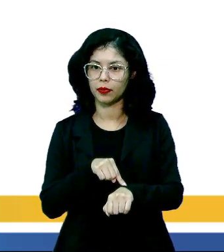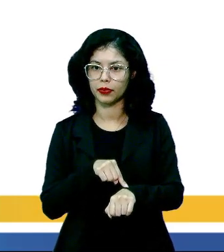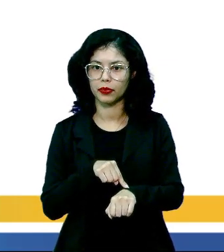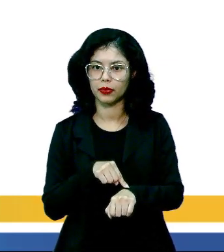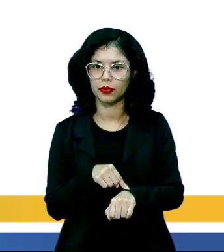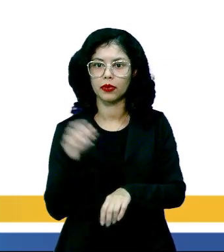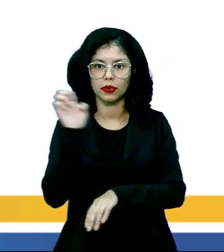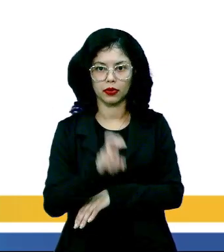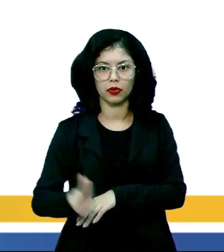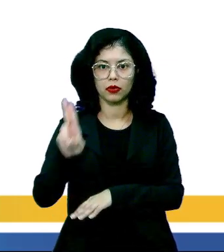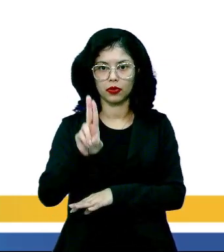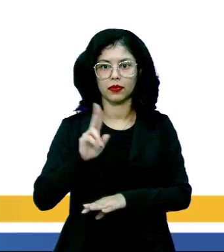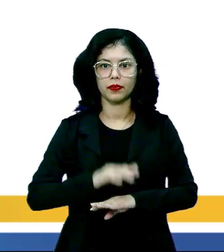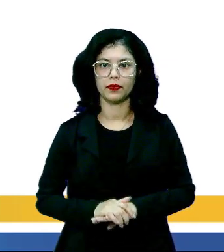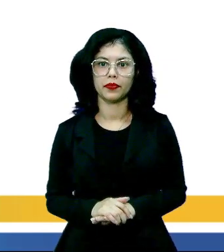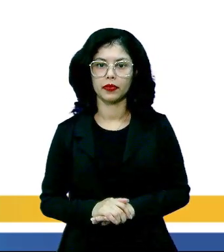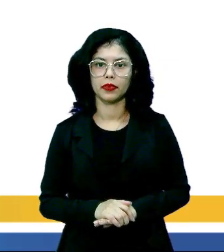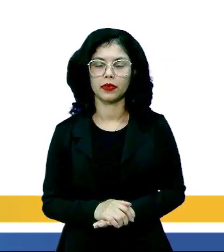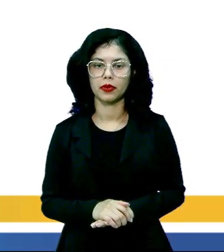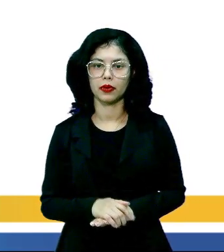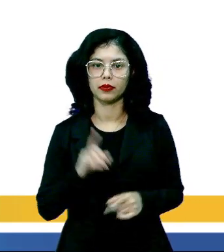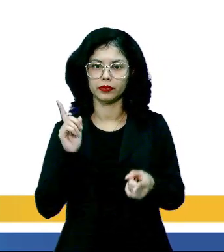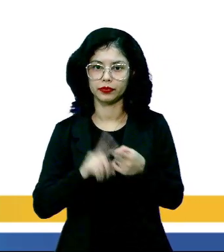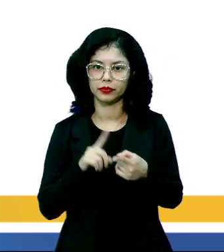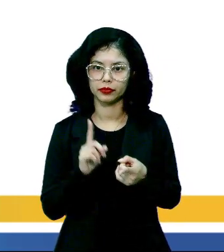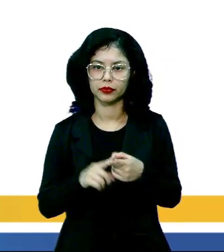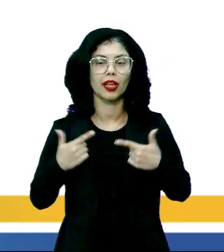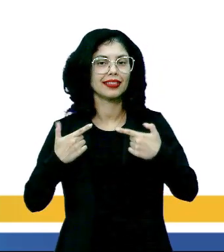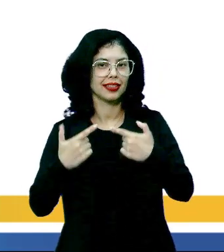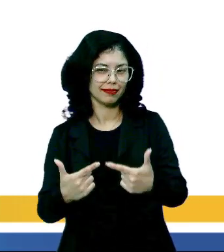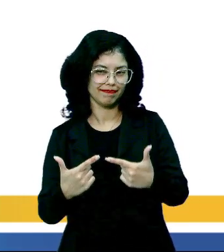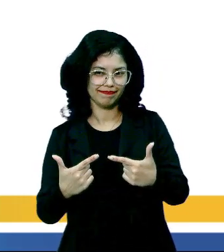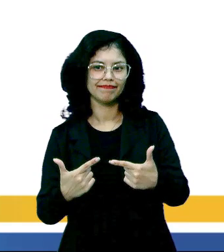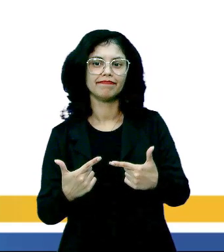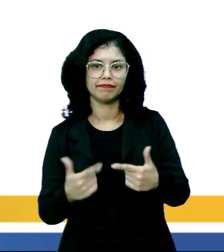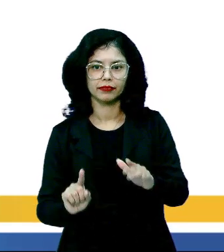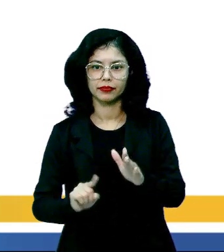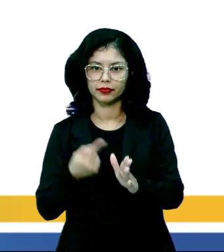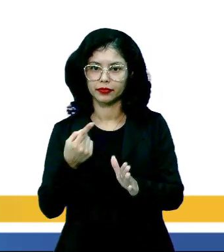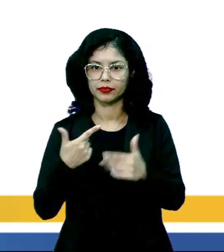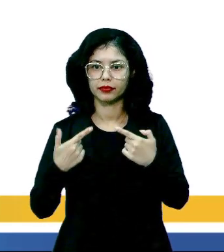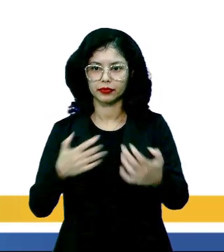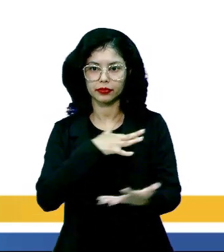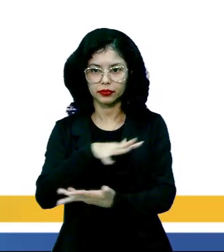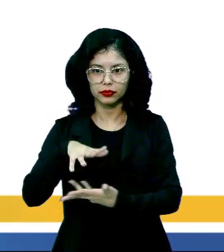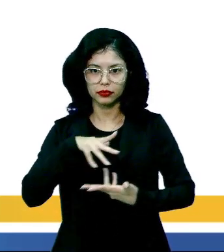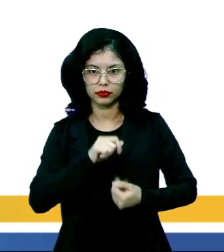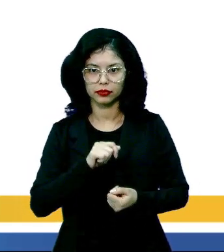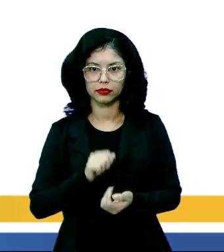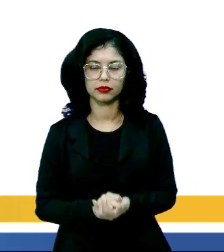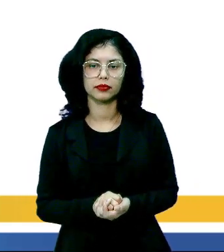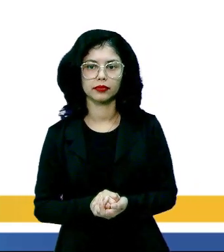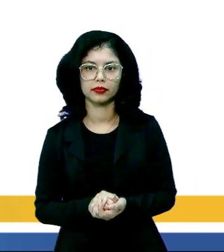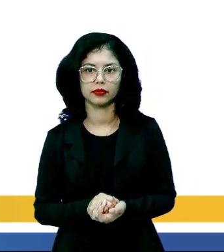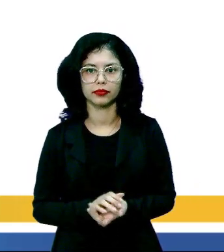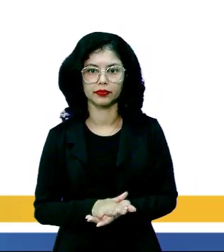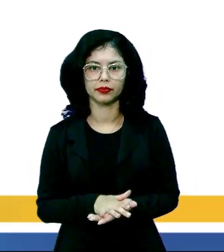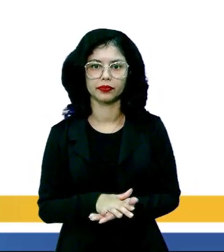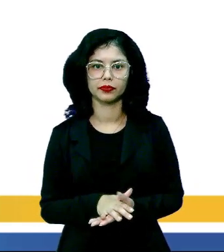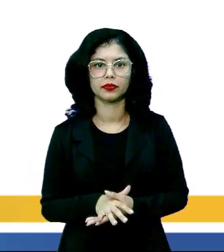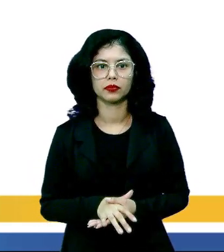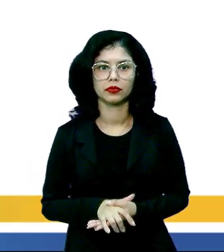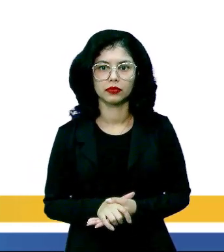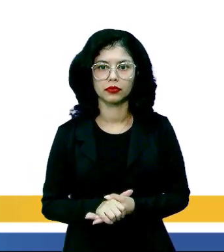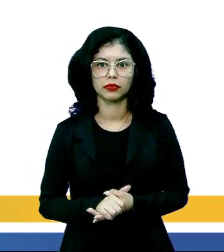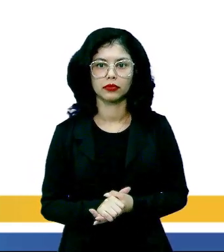na Europa né devido às guerras né devido à primeira guerra mundial esse é o contexto de primeira guerra mundial